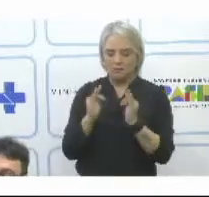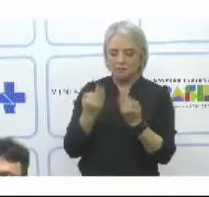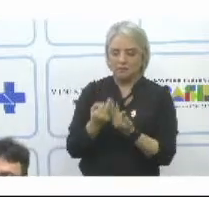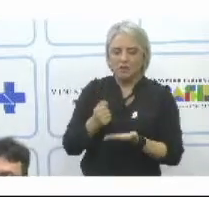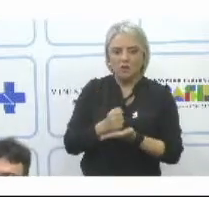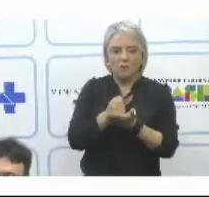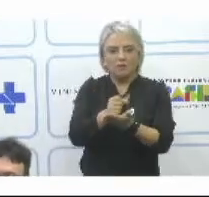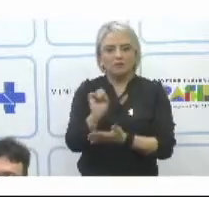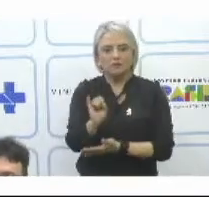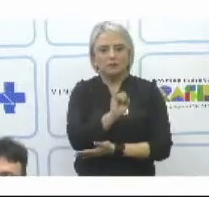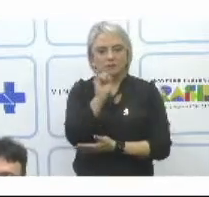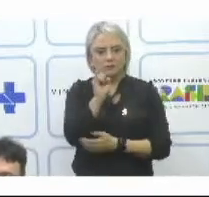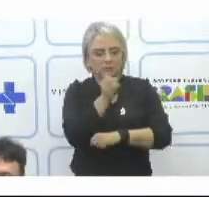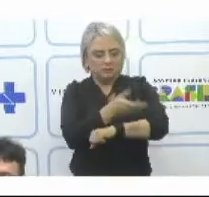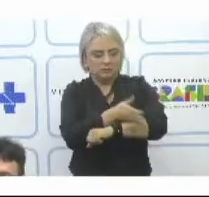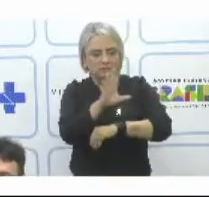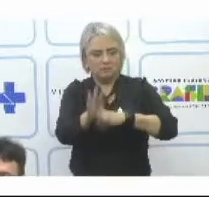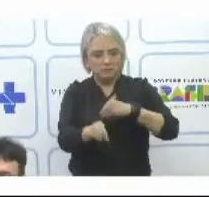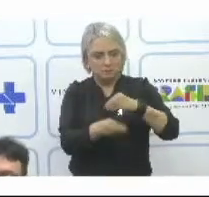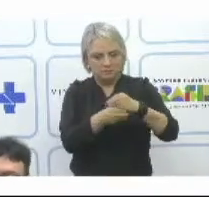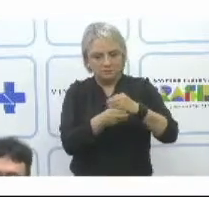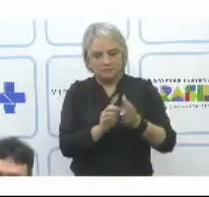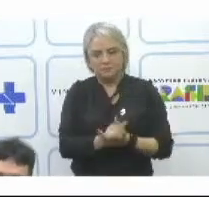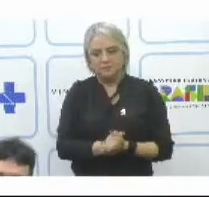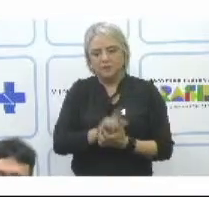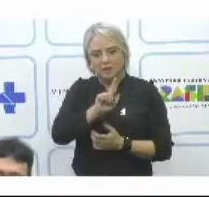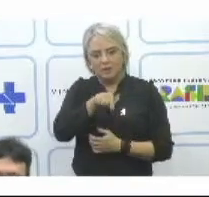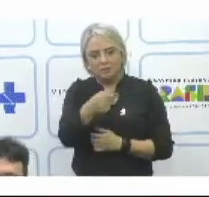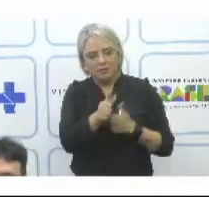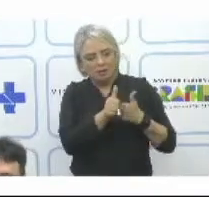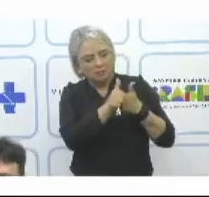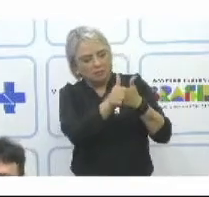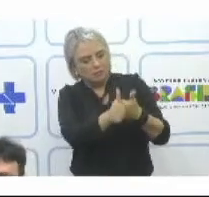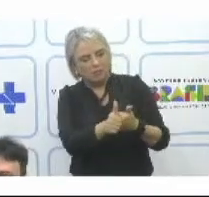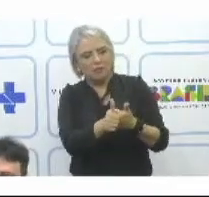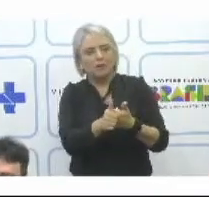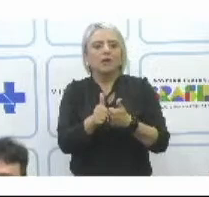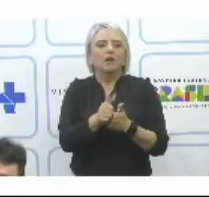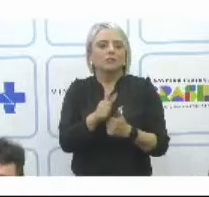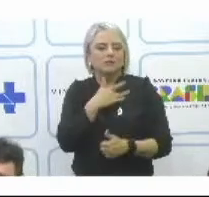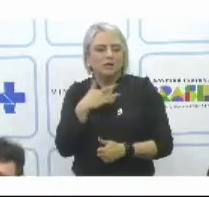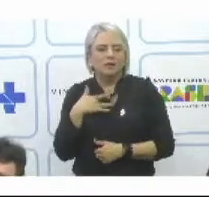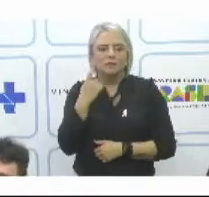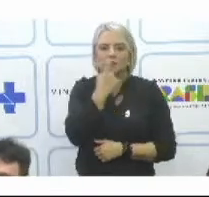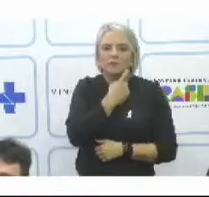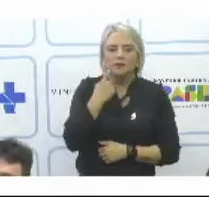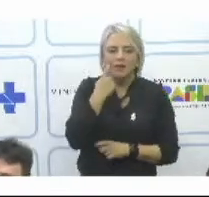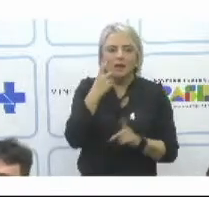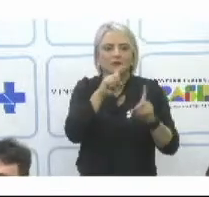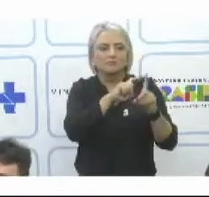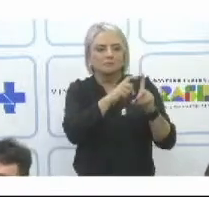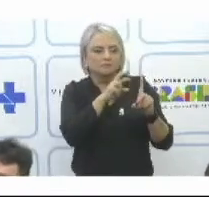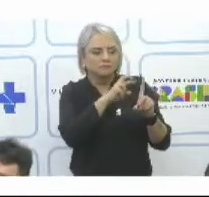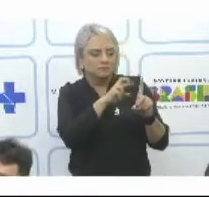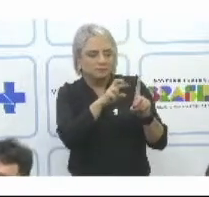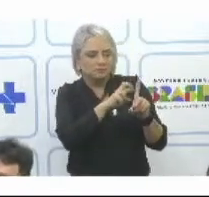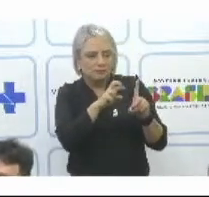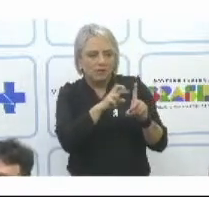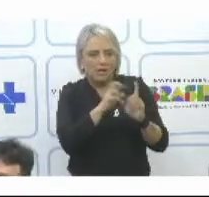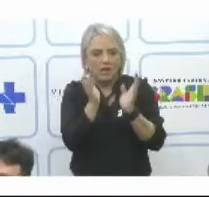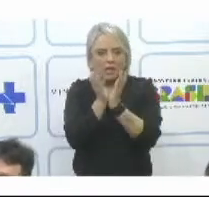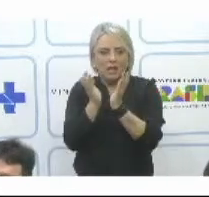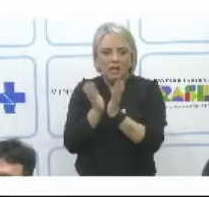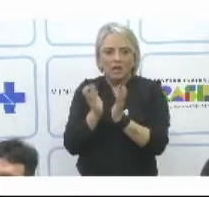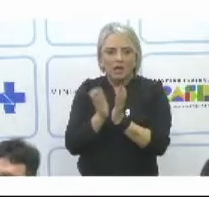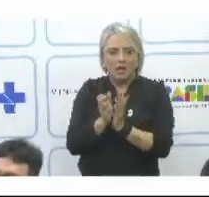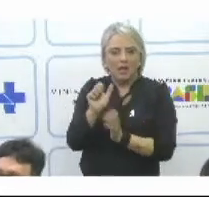oferta importante de práticas integrativas, né, depois acompanhado de equipes de saúde bucal, de atenção primária e equipes com agentes